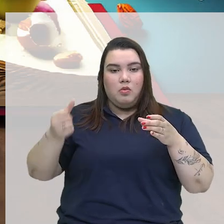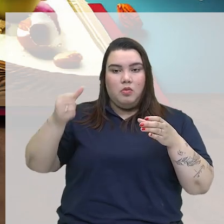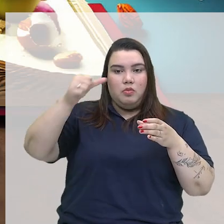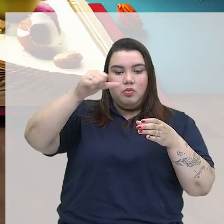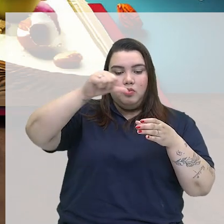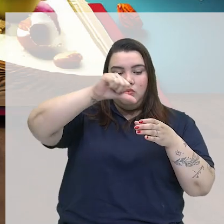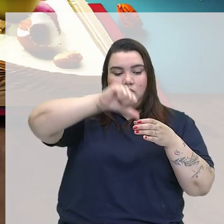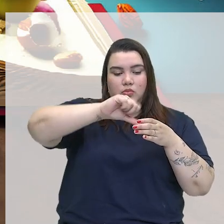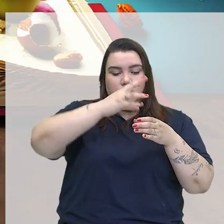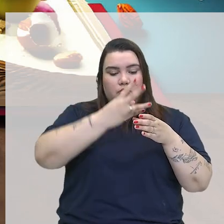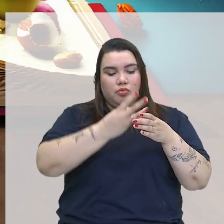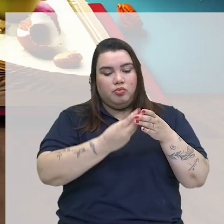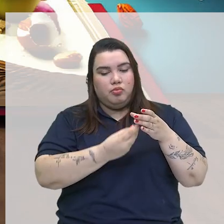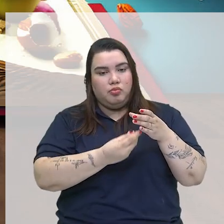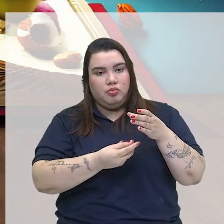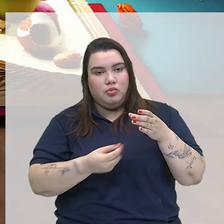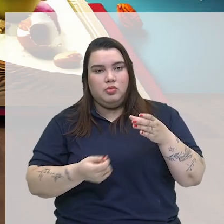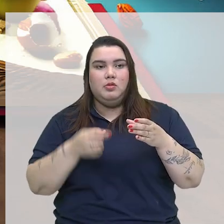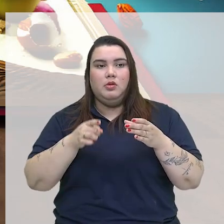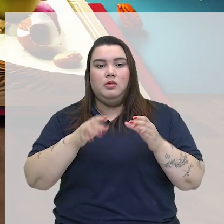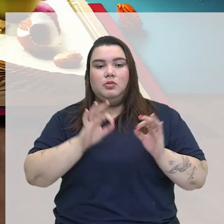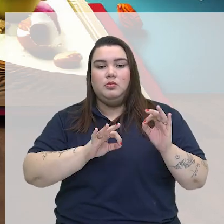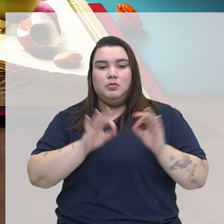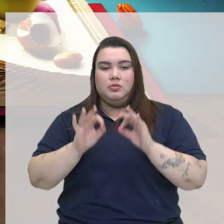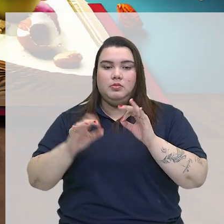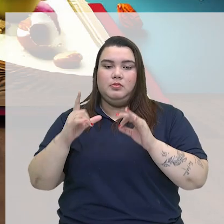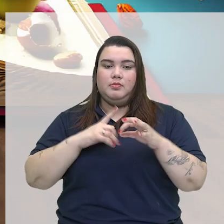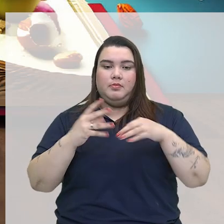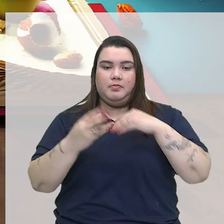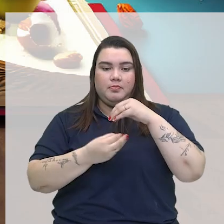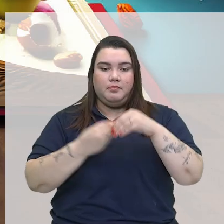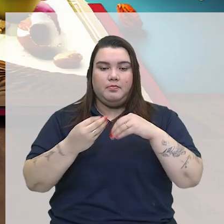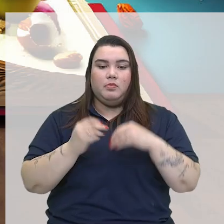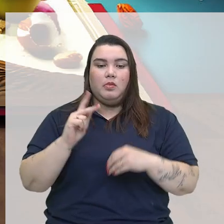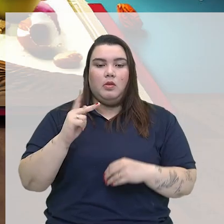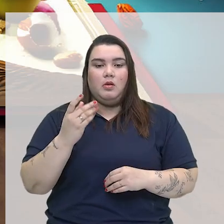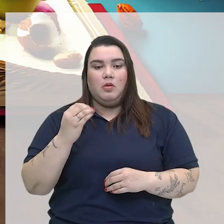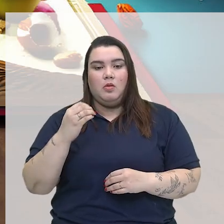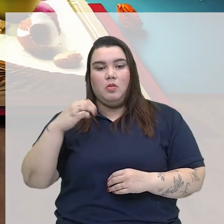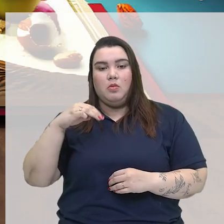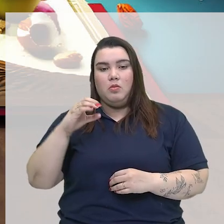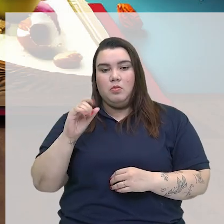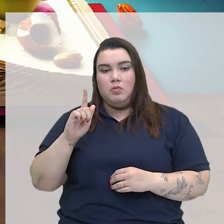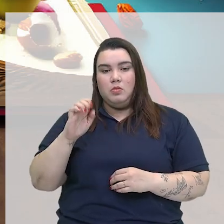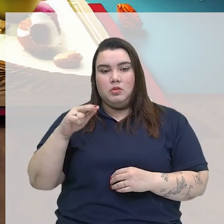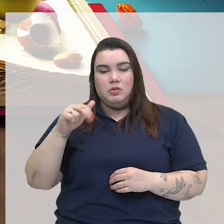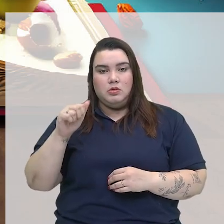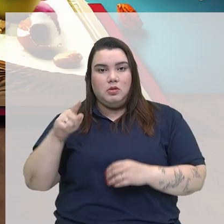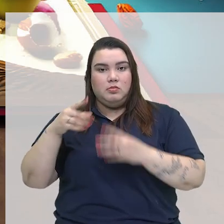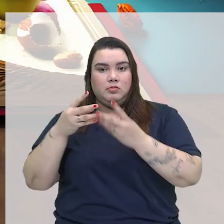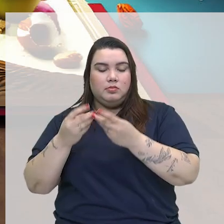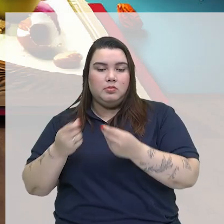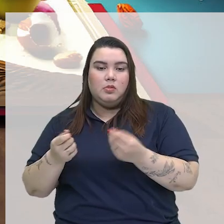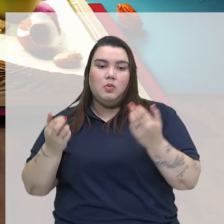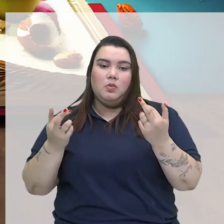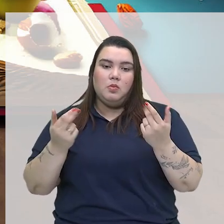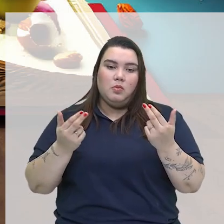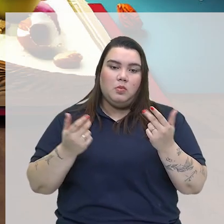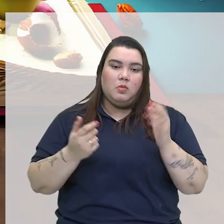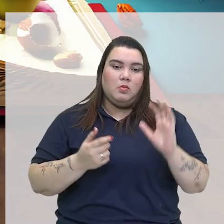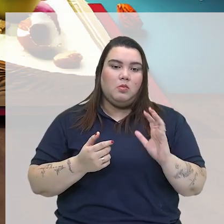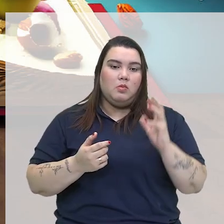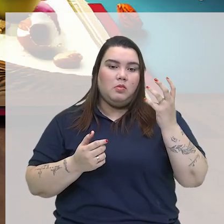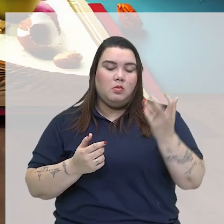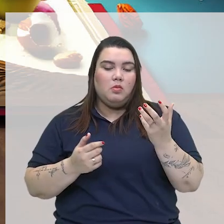pela filtração, né, esse processo passou a ser uma mistura homogênea. A mesma coisa acontece com